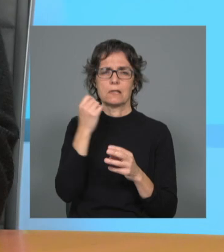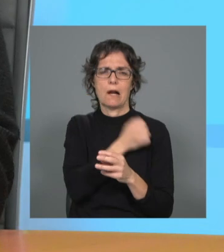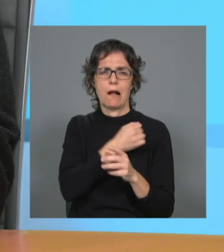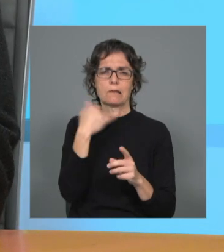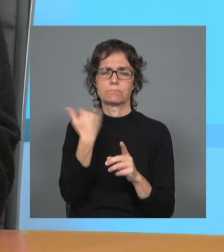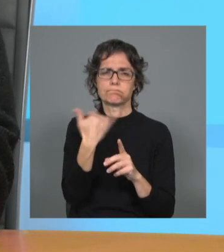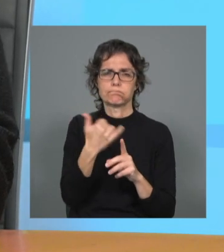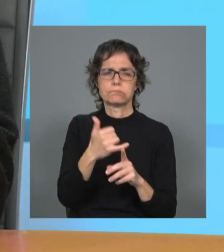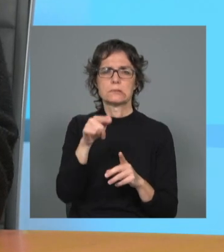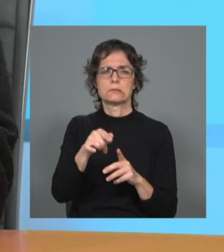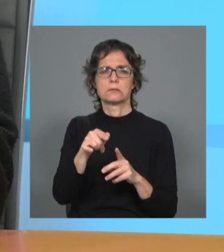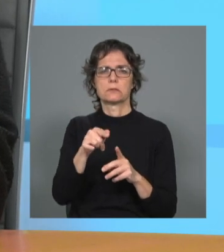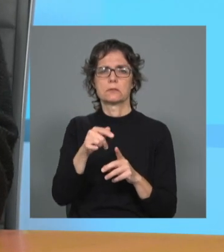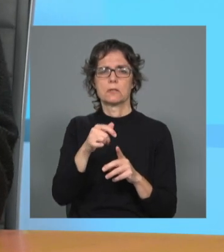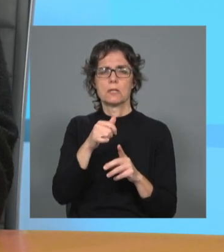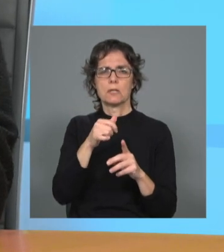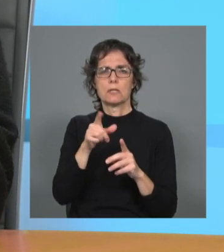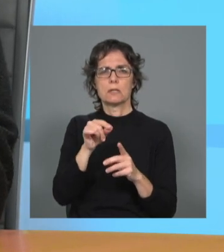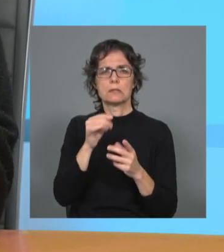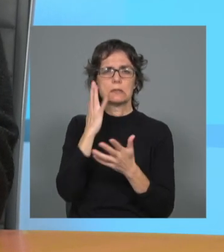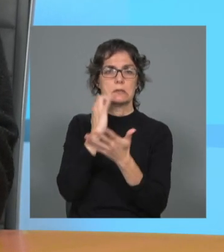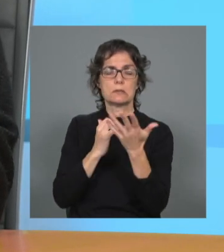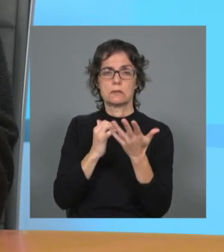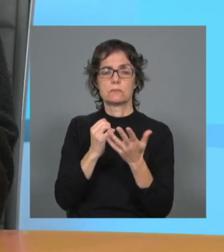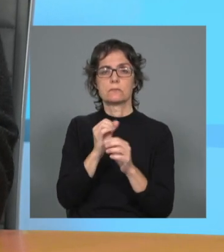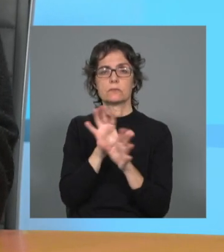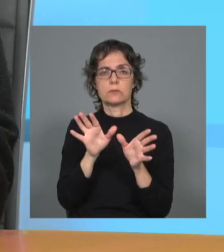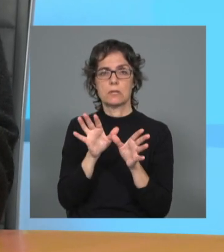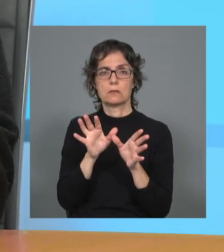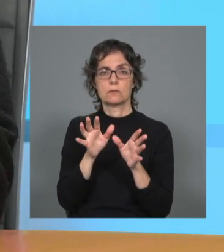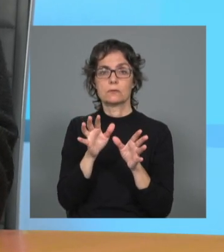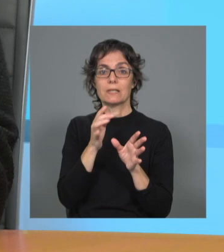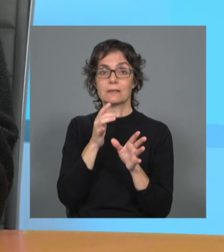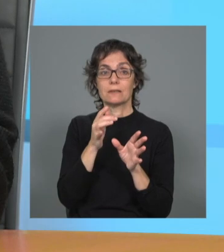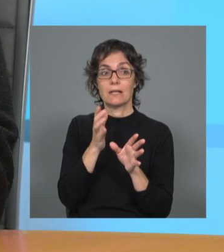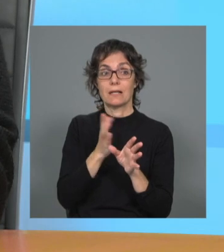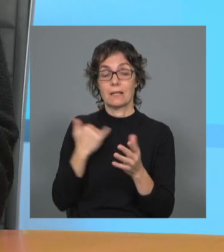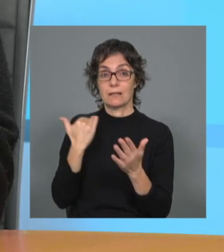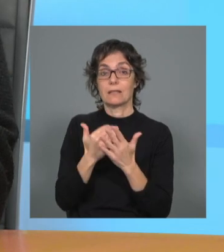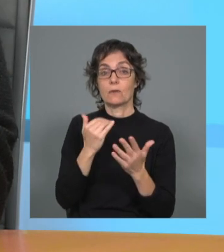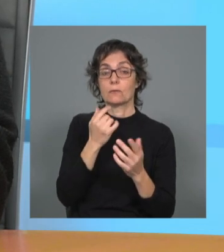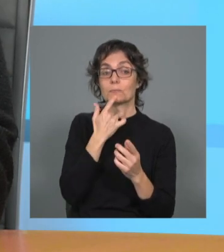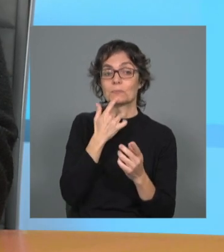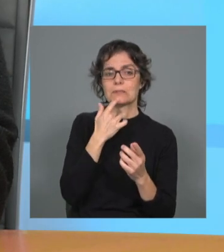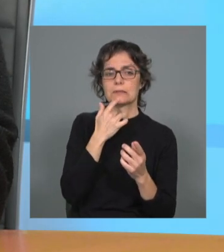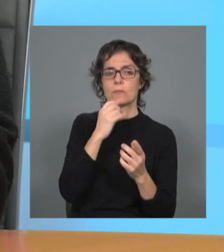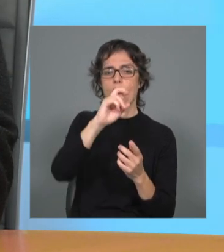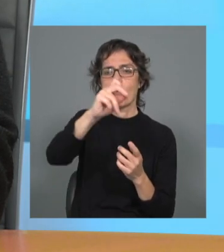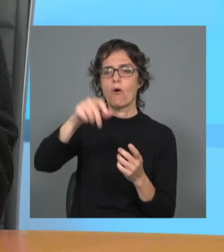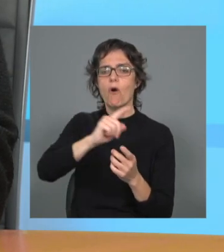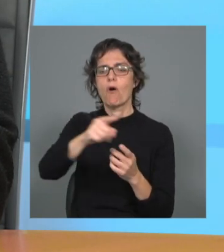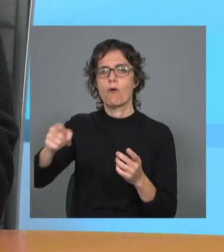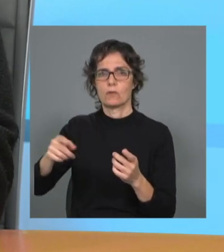doméstica. Portanto, estávamos nesse movimento de fazer a identificação desses espaços e vamos naturalmente usá-los entre a nossa